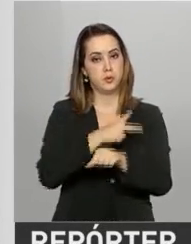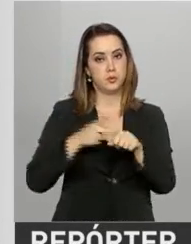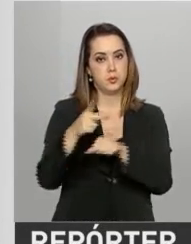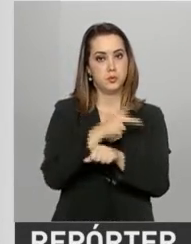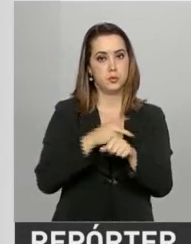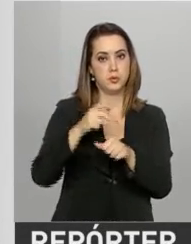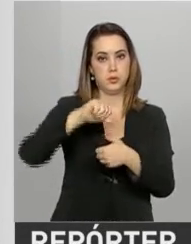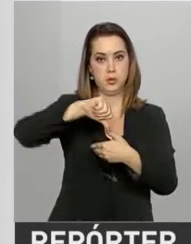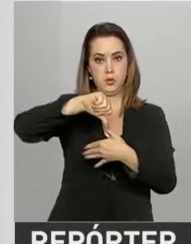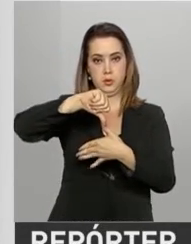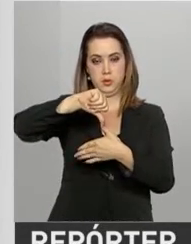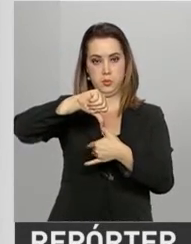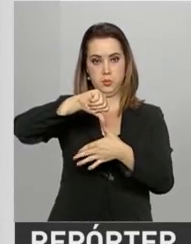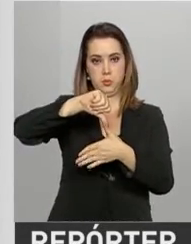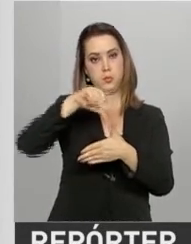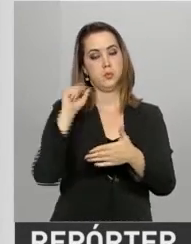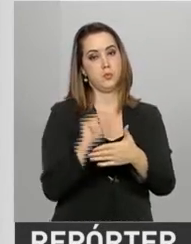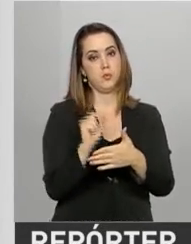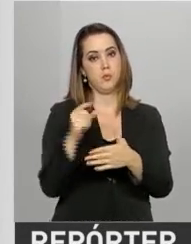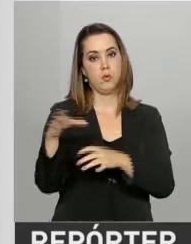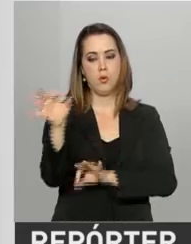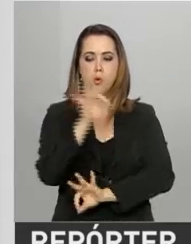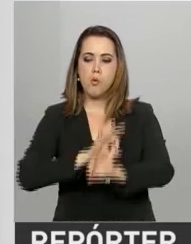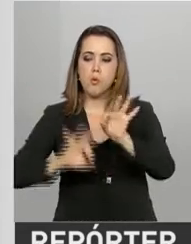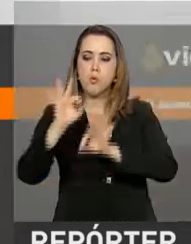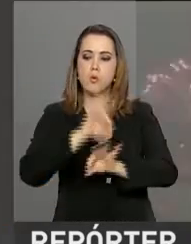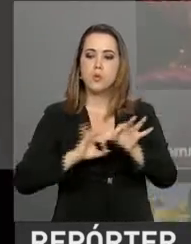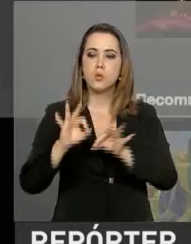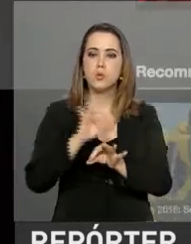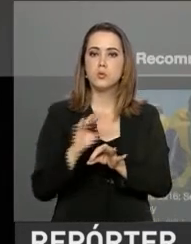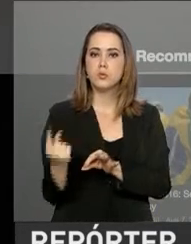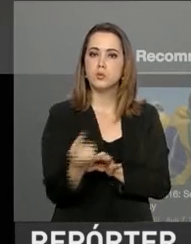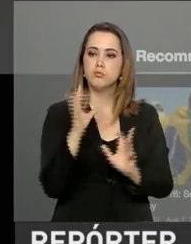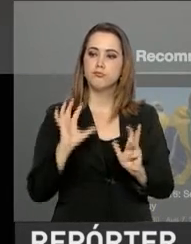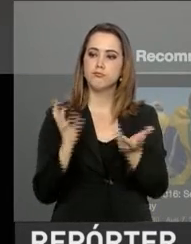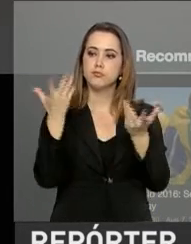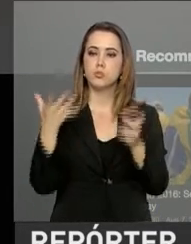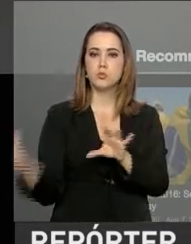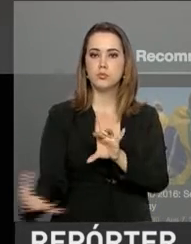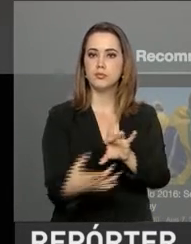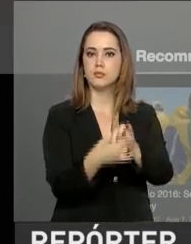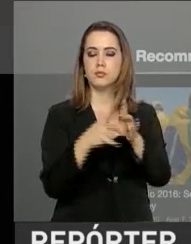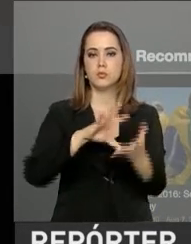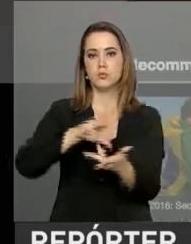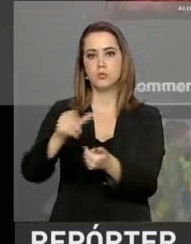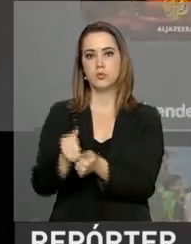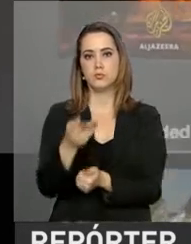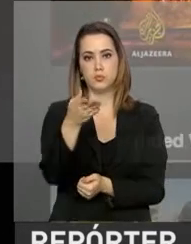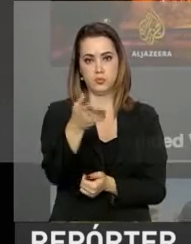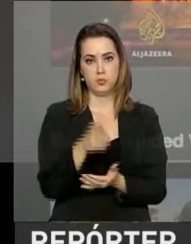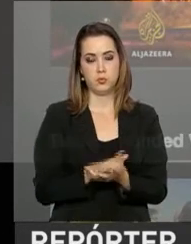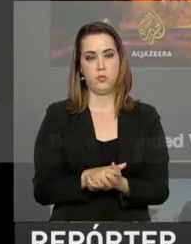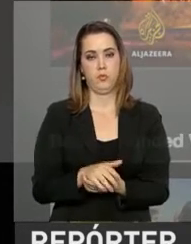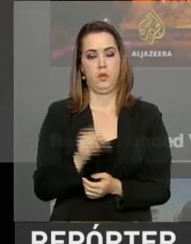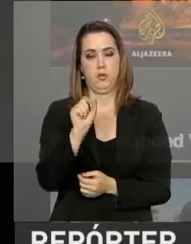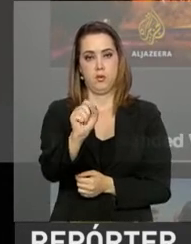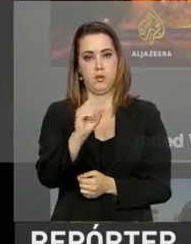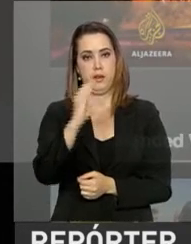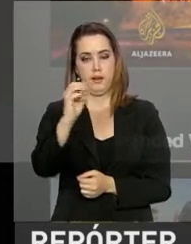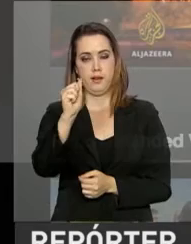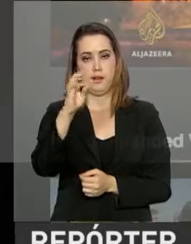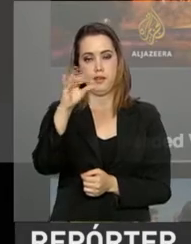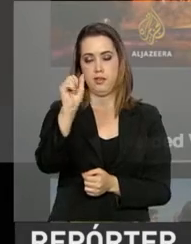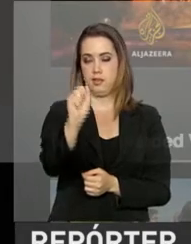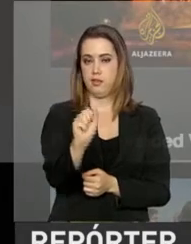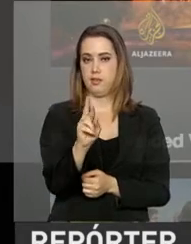sul a organizar um evento que une o mundo todo a rede de televisão do catar al jazira disse que as olimpíadas